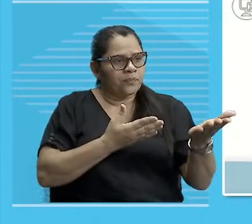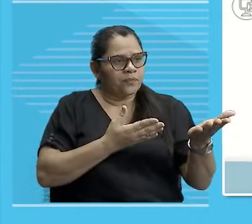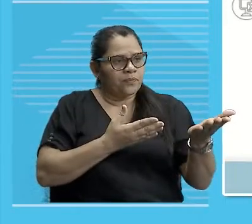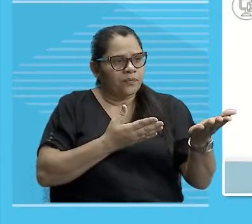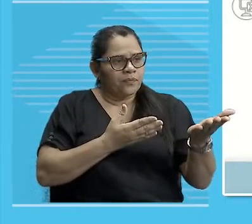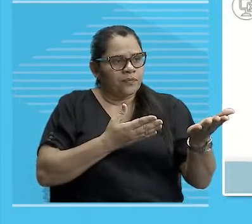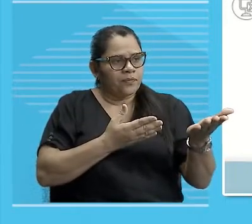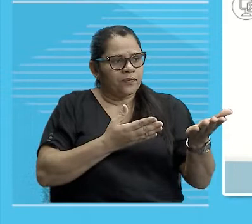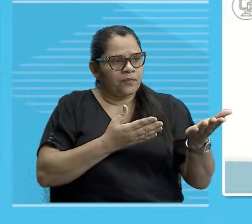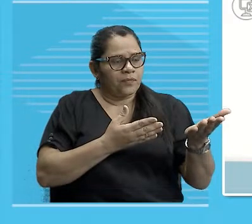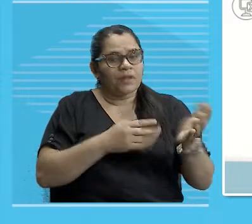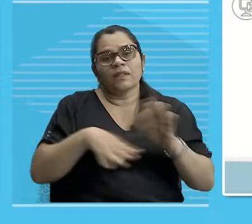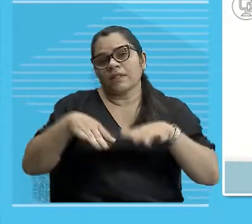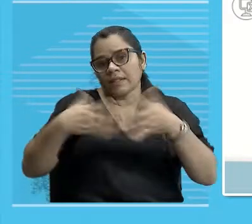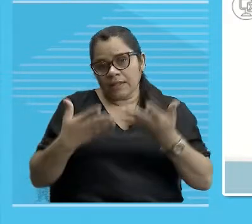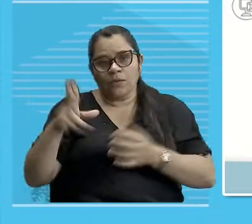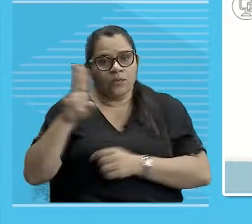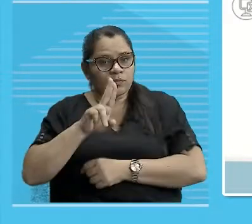Esse nome